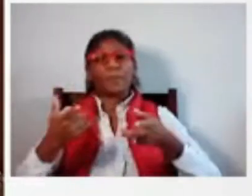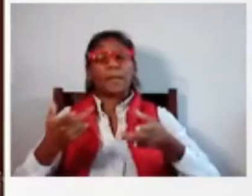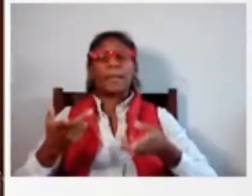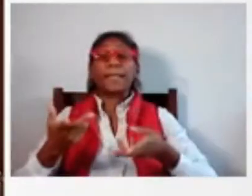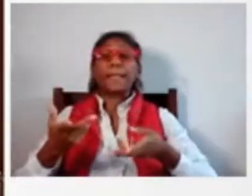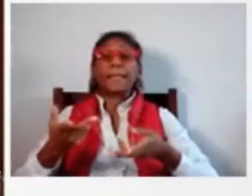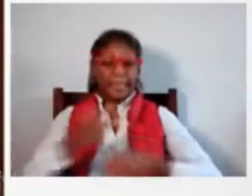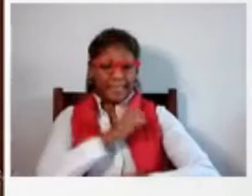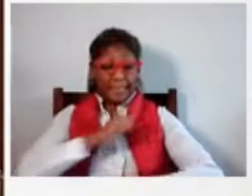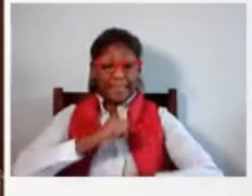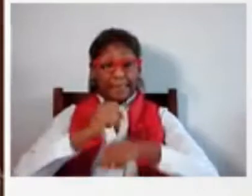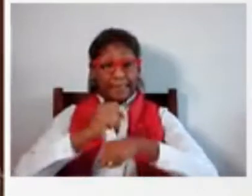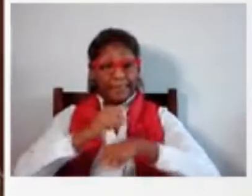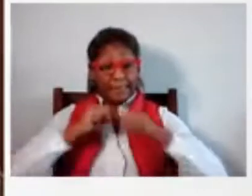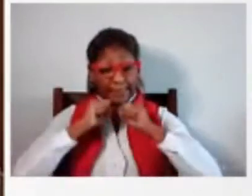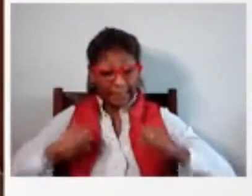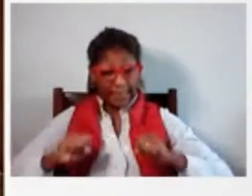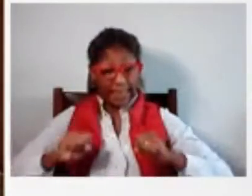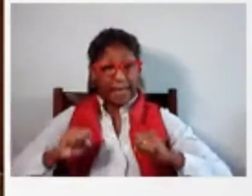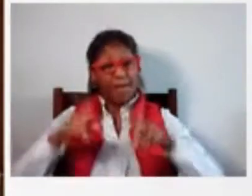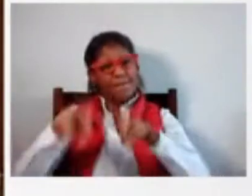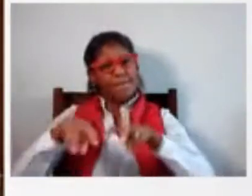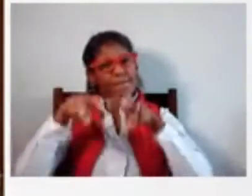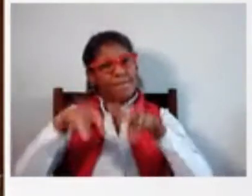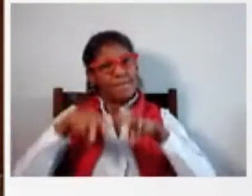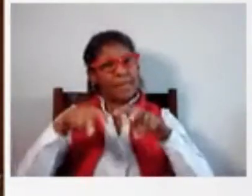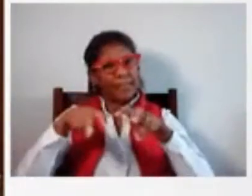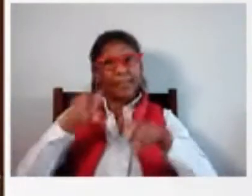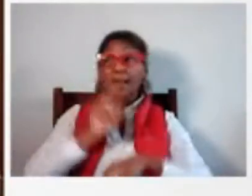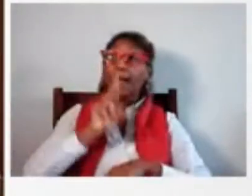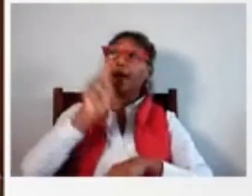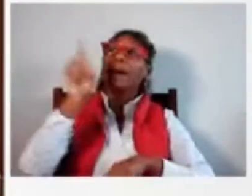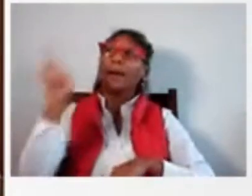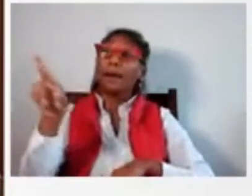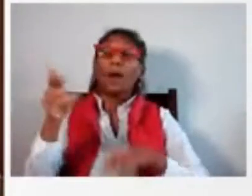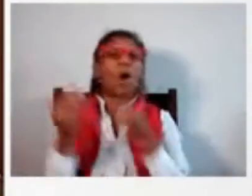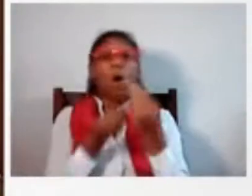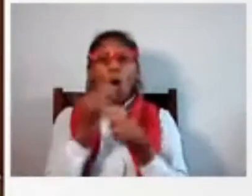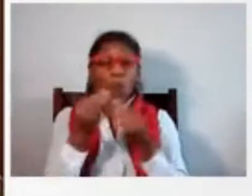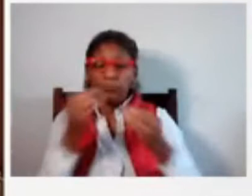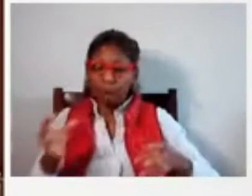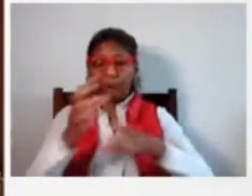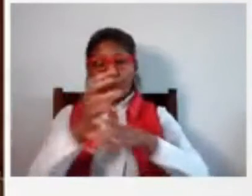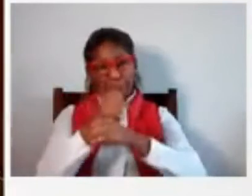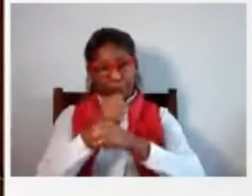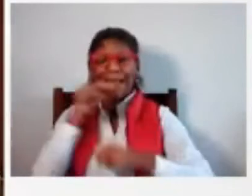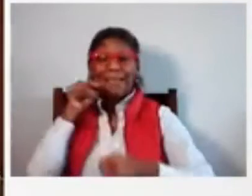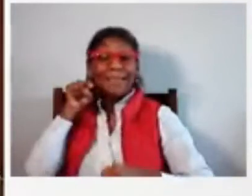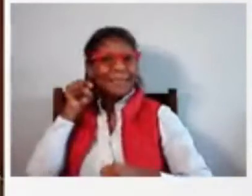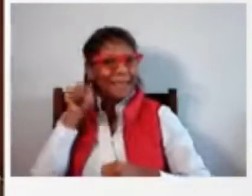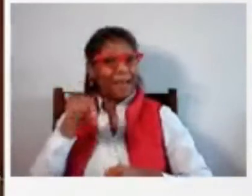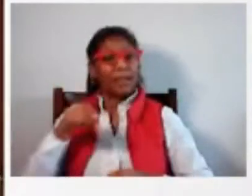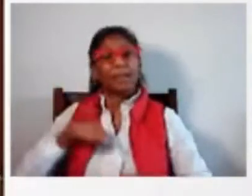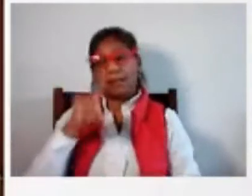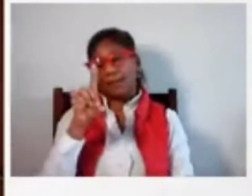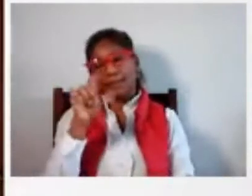índice de participação, e os municípios têm a oportunidade de contestar os números, e dali se tem um fechamento dos